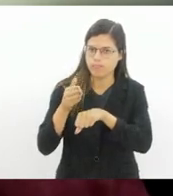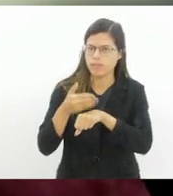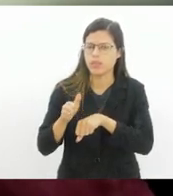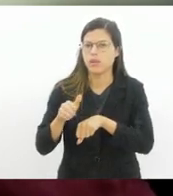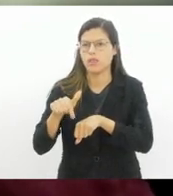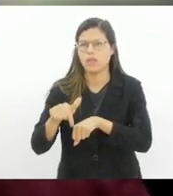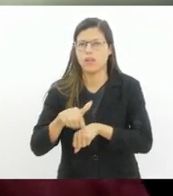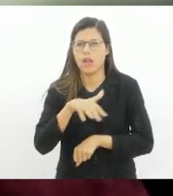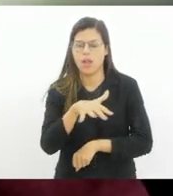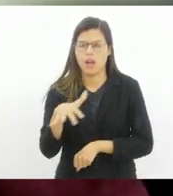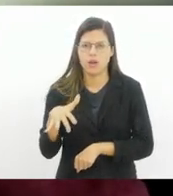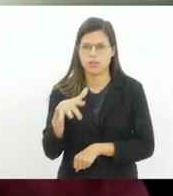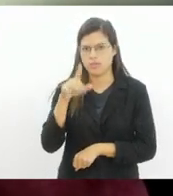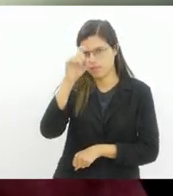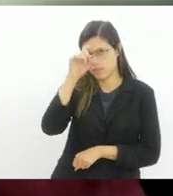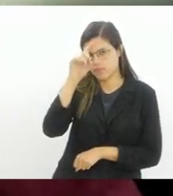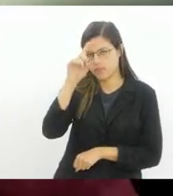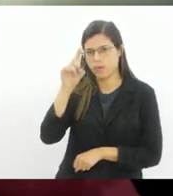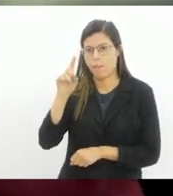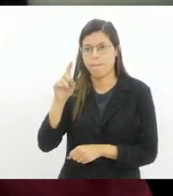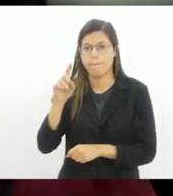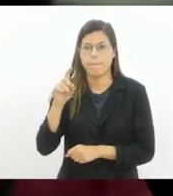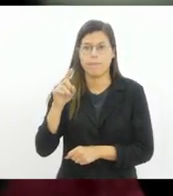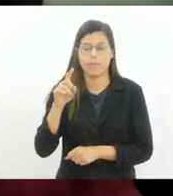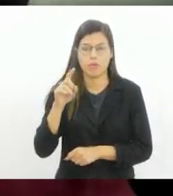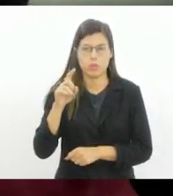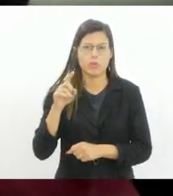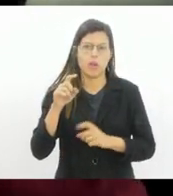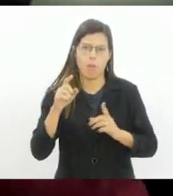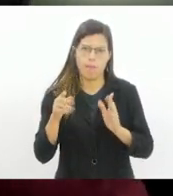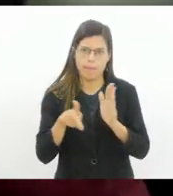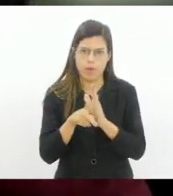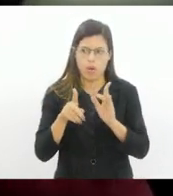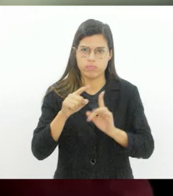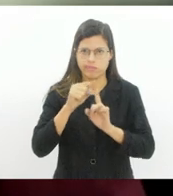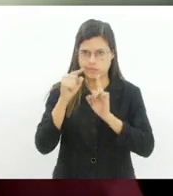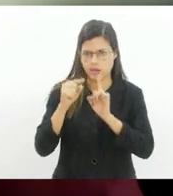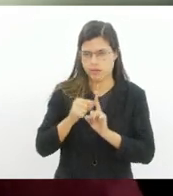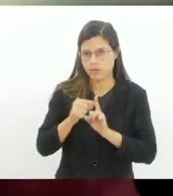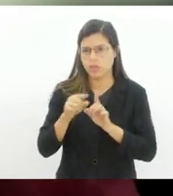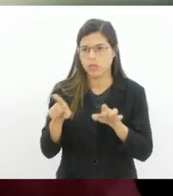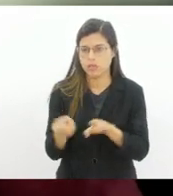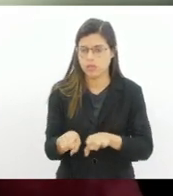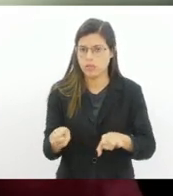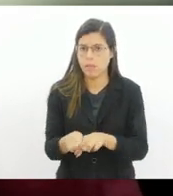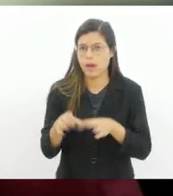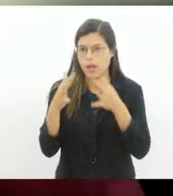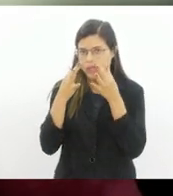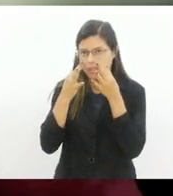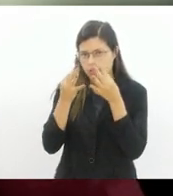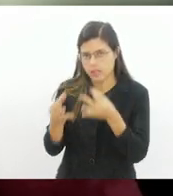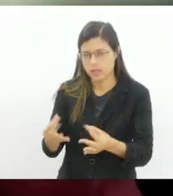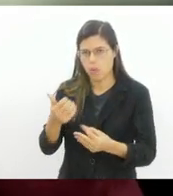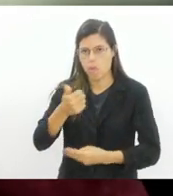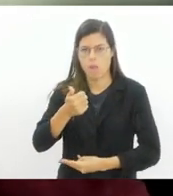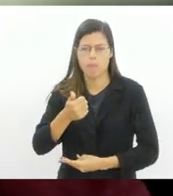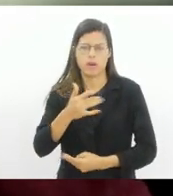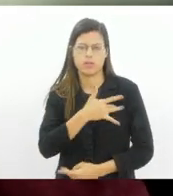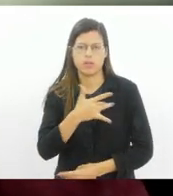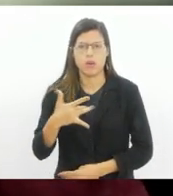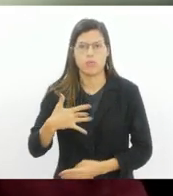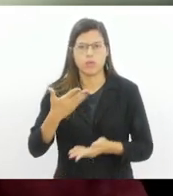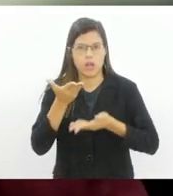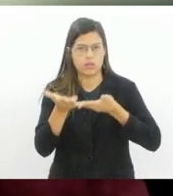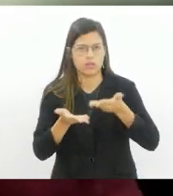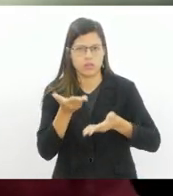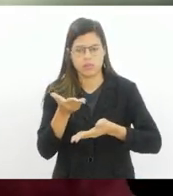dos hospitais, que atendem todo o ciclo gravídico puerperal, mas também a atenção primária em saúde, para que esse atendimento seja feito